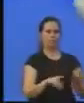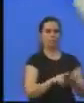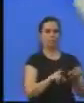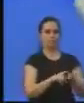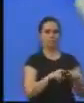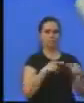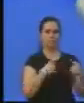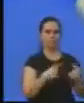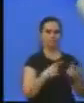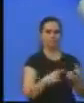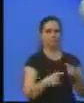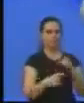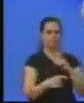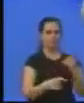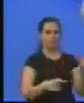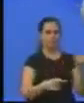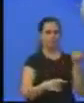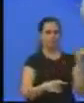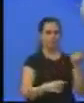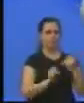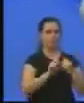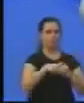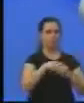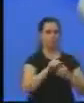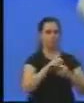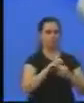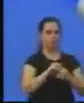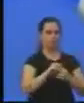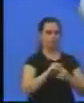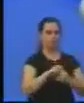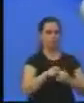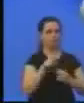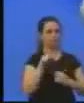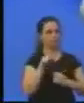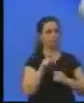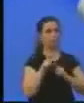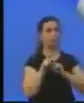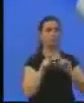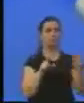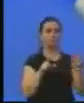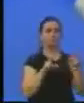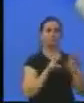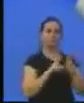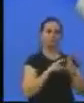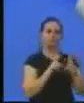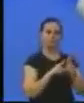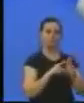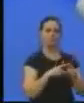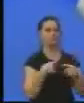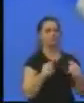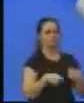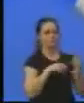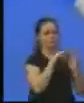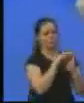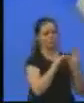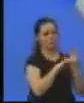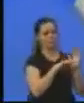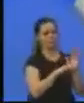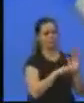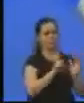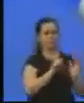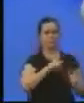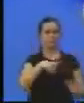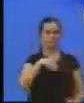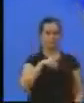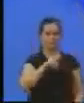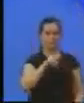Mas tem um detalhe, esse não é um seno de x, é um seno de u. Então, eu tenho que ir para a regrinha de seno de U.